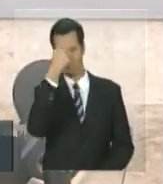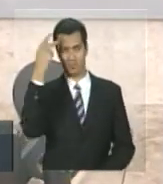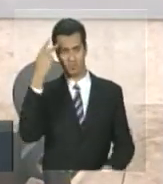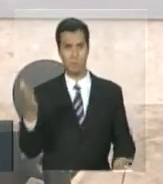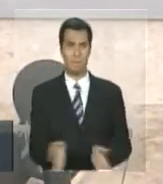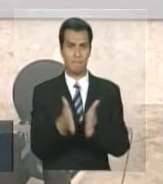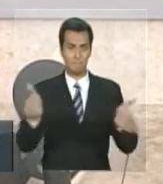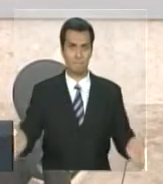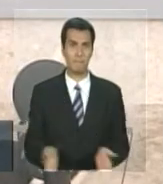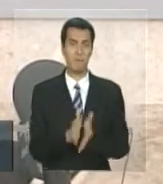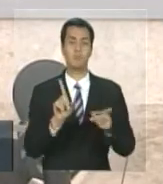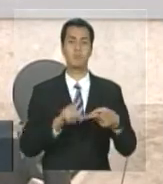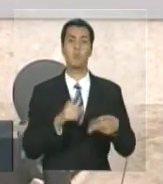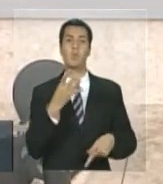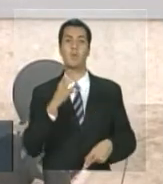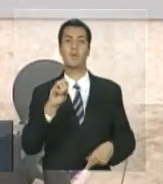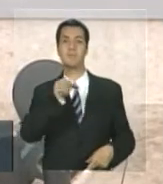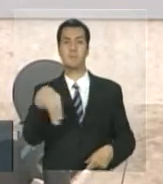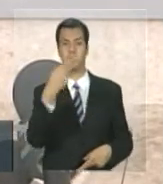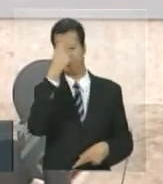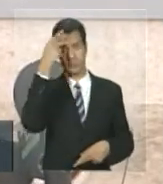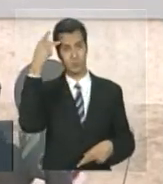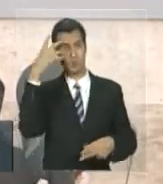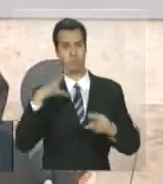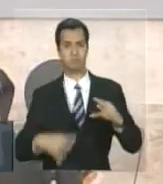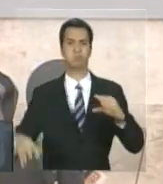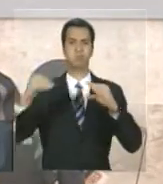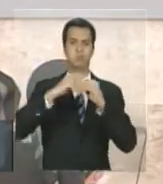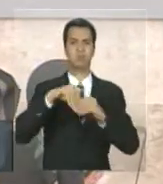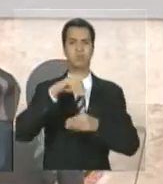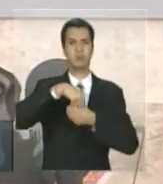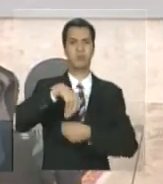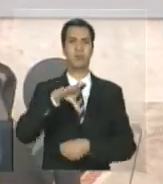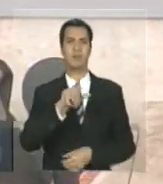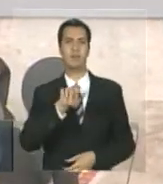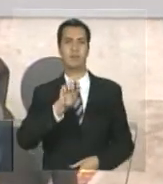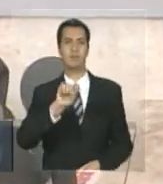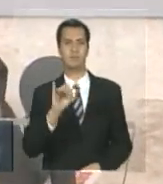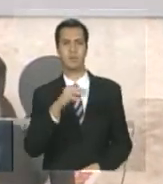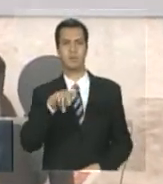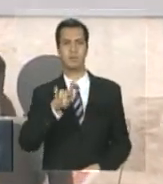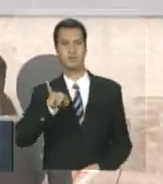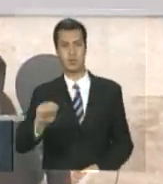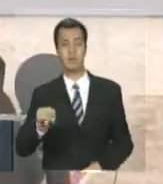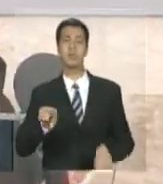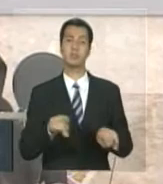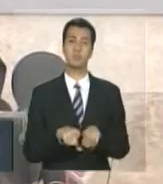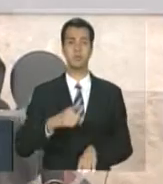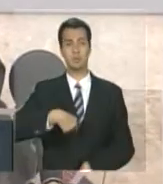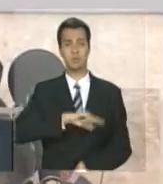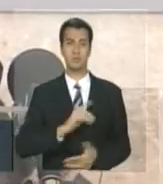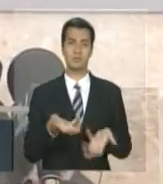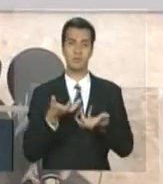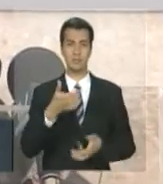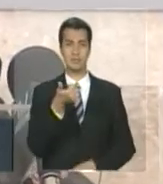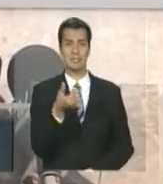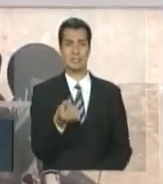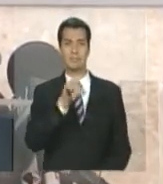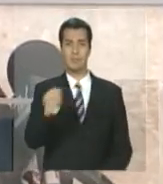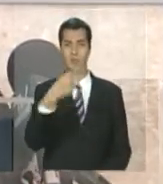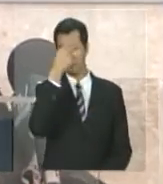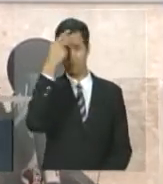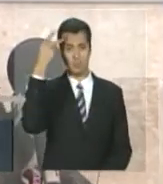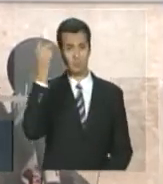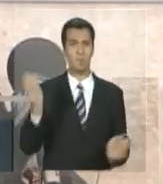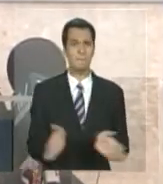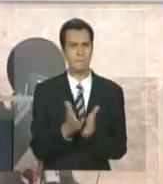milhões de pessoas entraram na classe média, temos ainda uma meta de incluir 16 milhões de brasileiros. Achamos que é possível